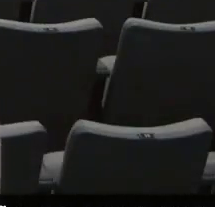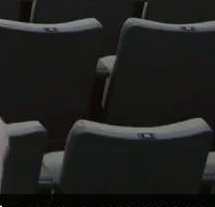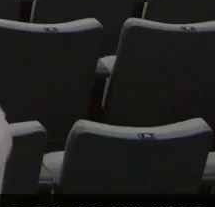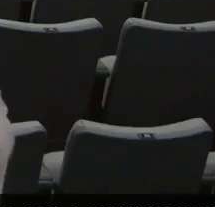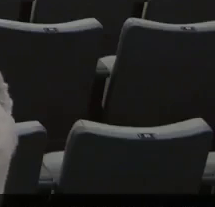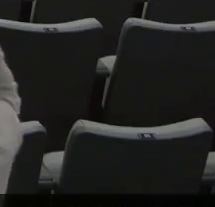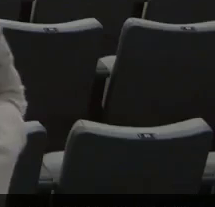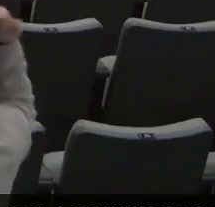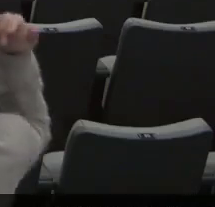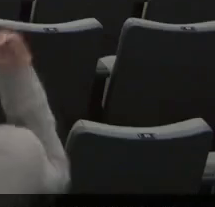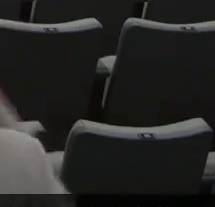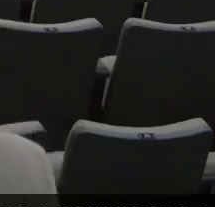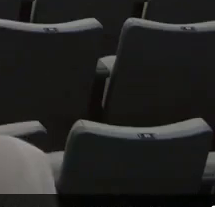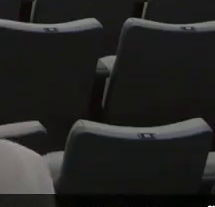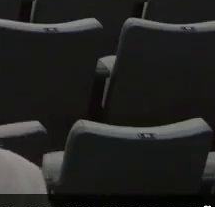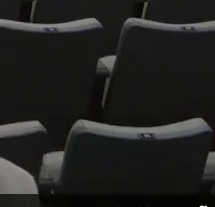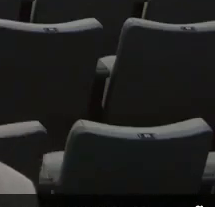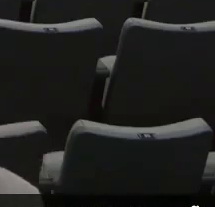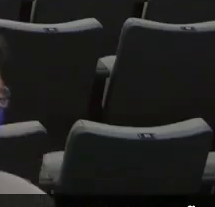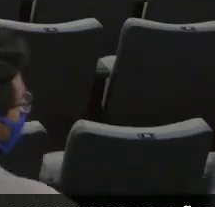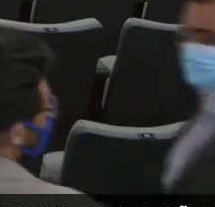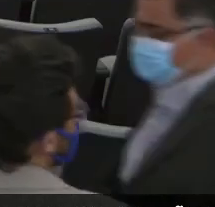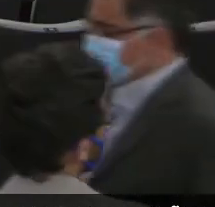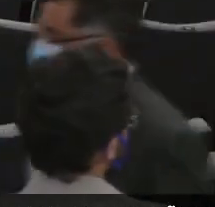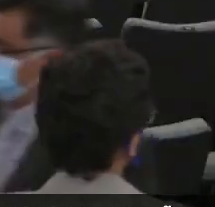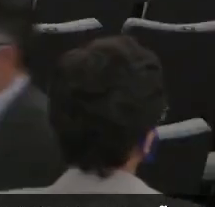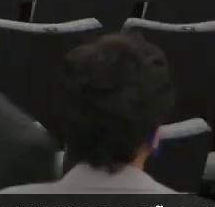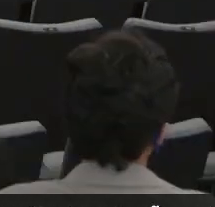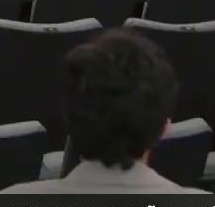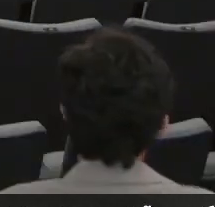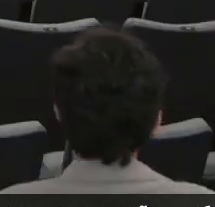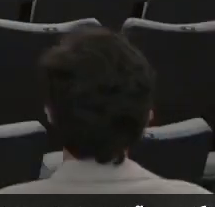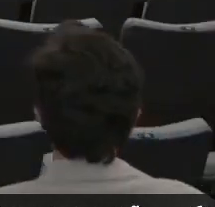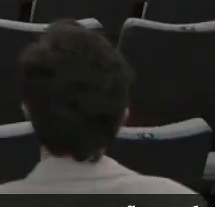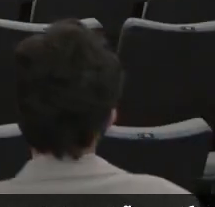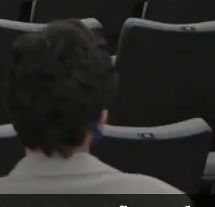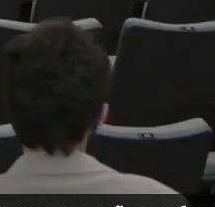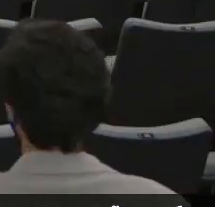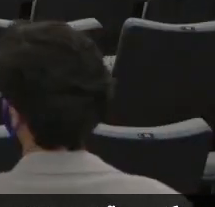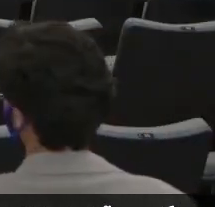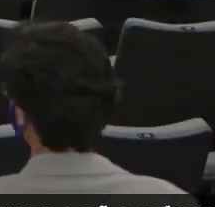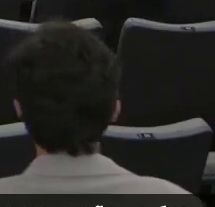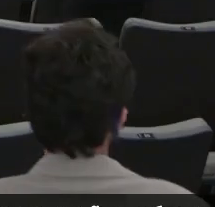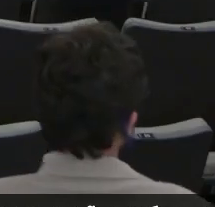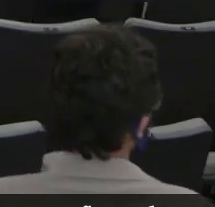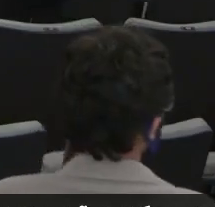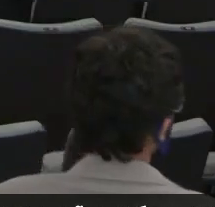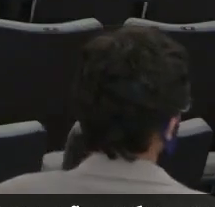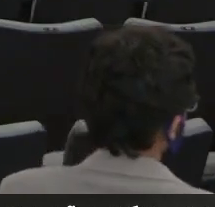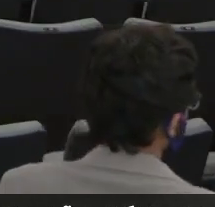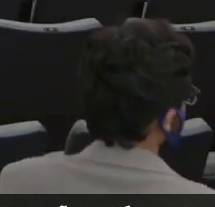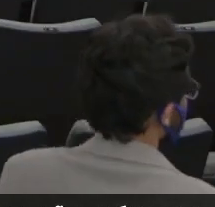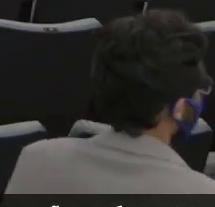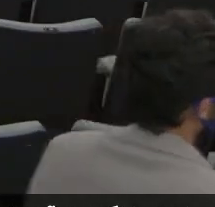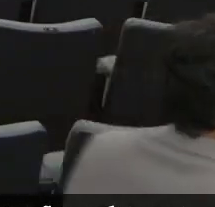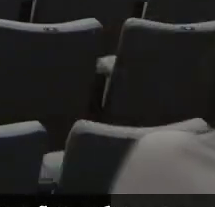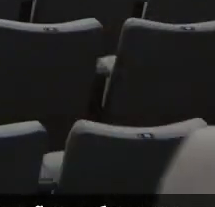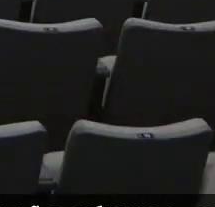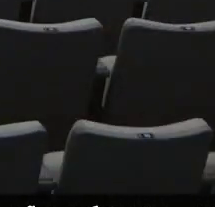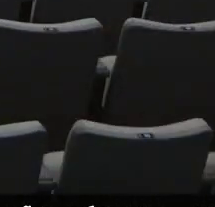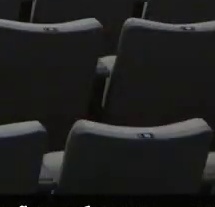parte da mesa os nossos convidados a senhora secretária Luiza Barreto